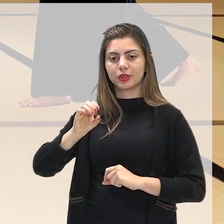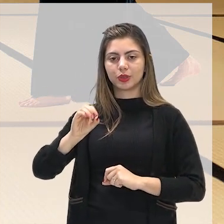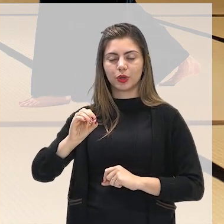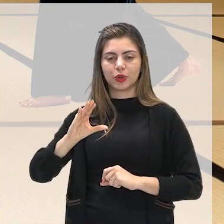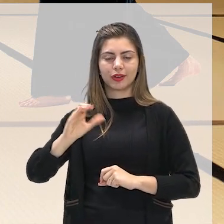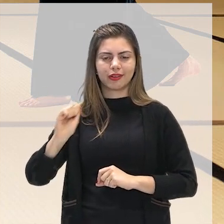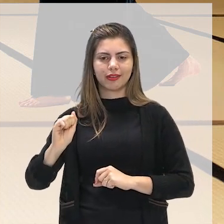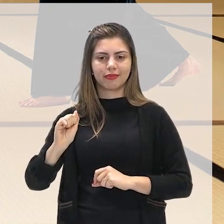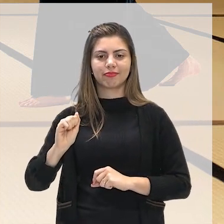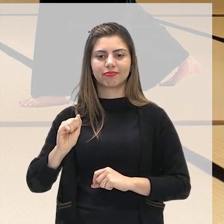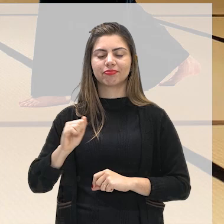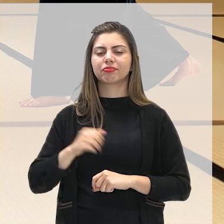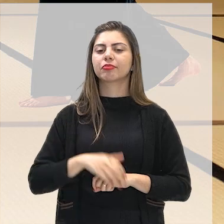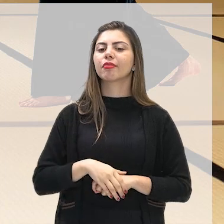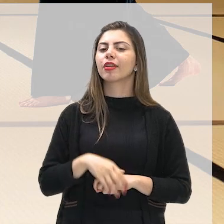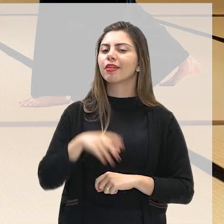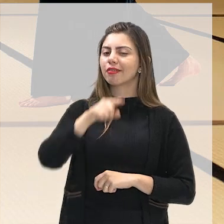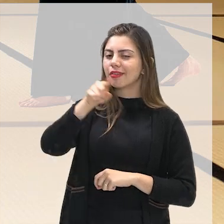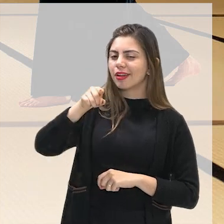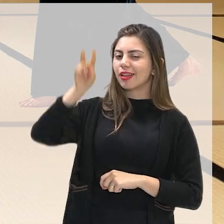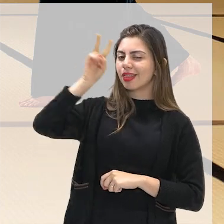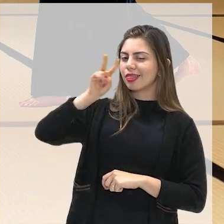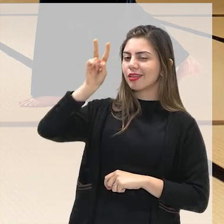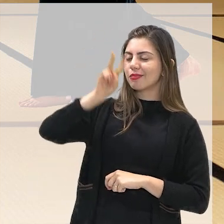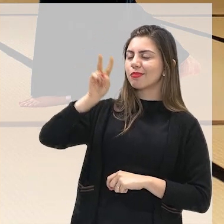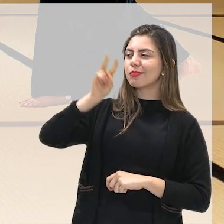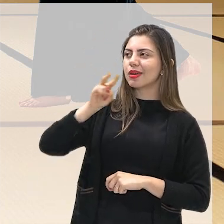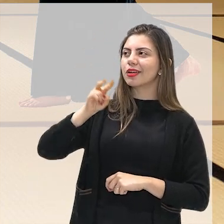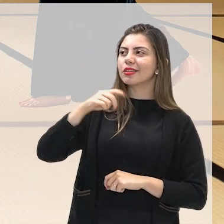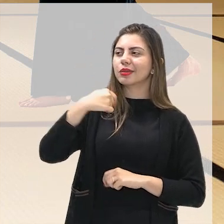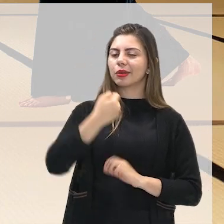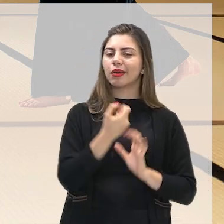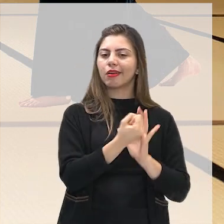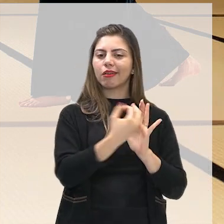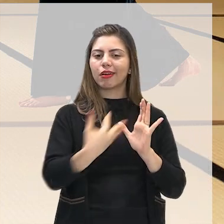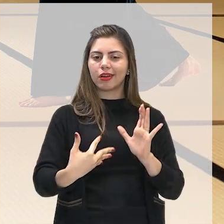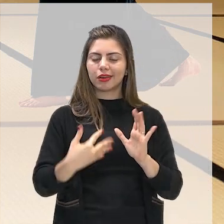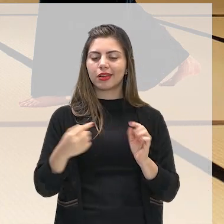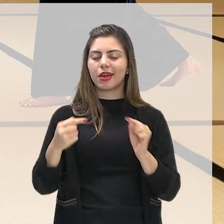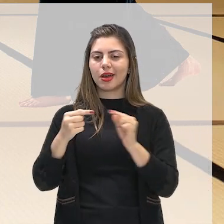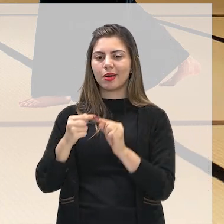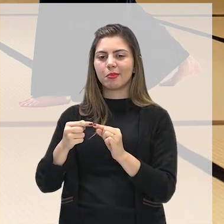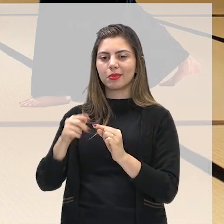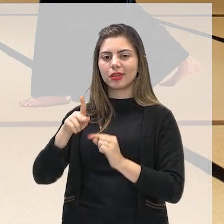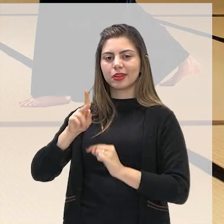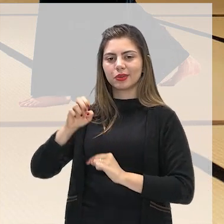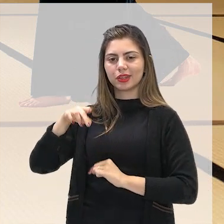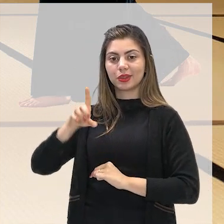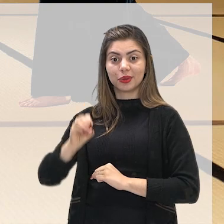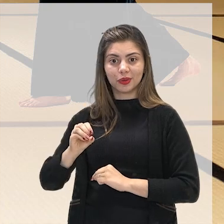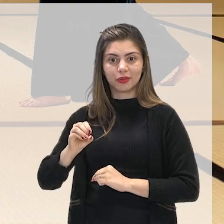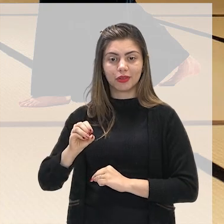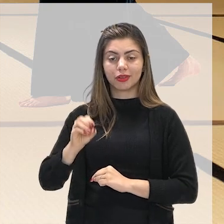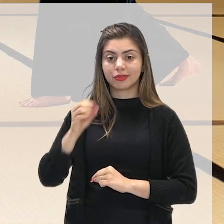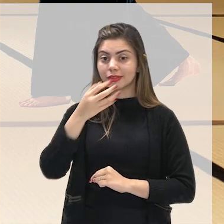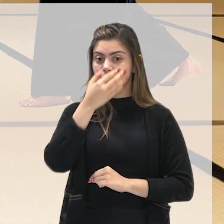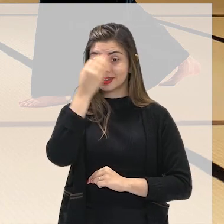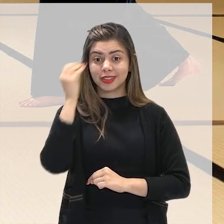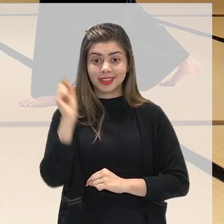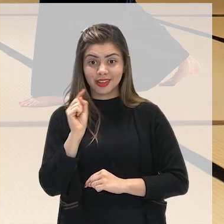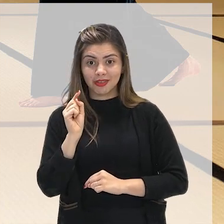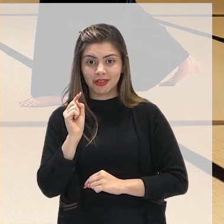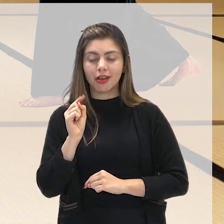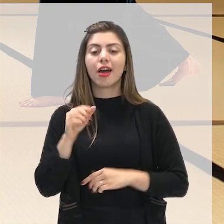imagem, já deu para relembrar alguns pontos relacionados a essa luta? Se não, vem comigo,